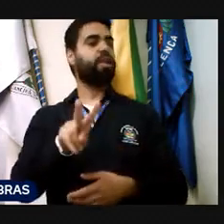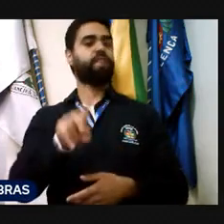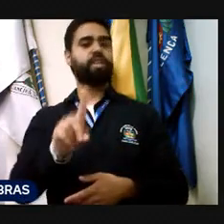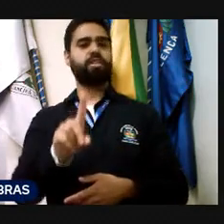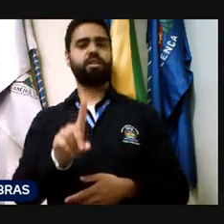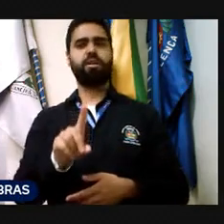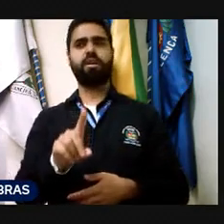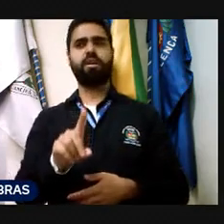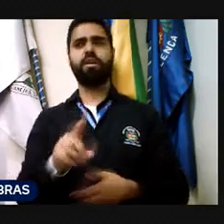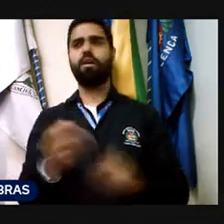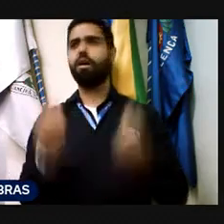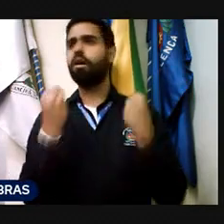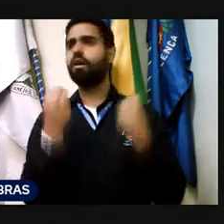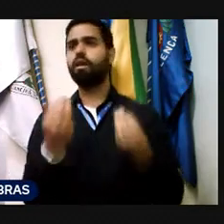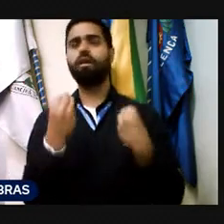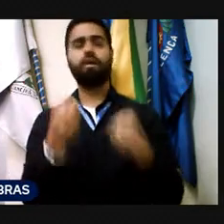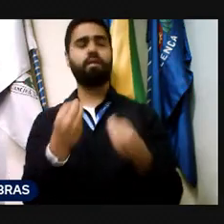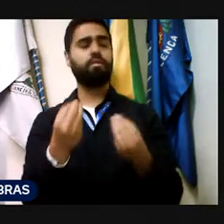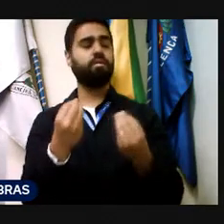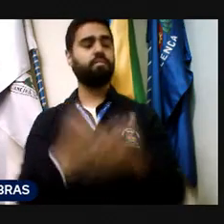Meu Deus, aonde vamos chegar?